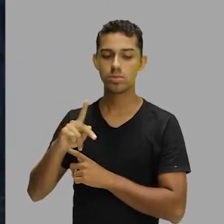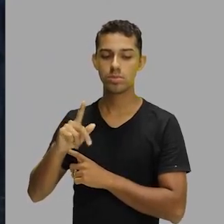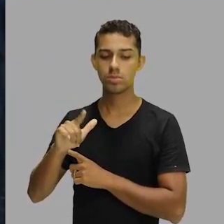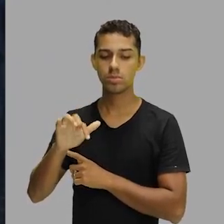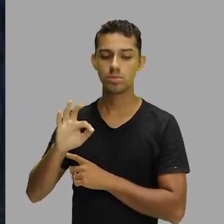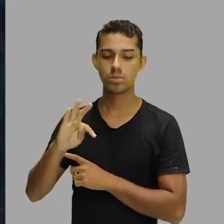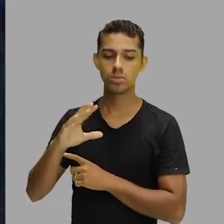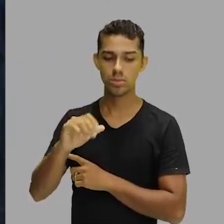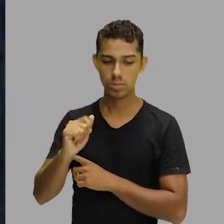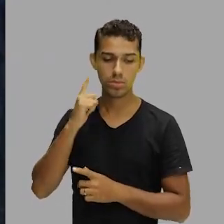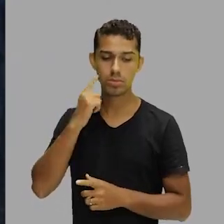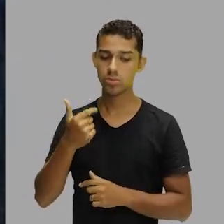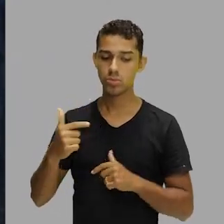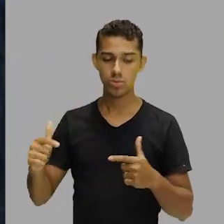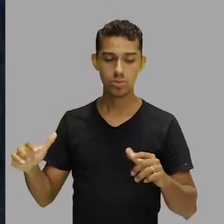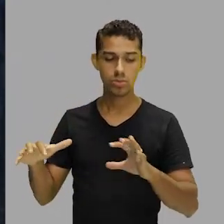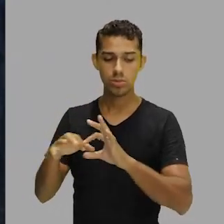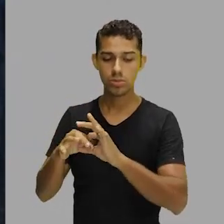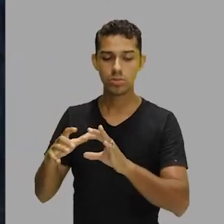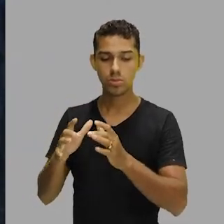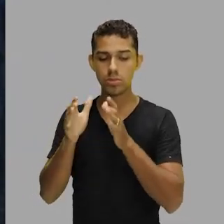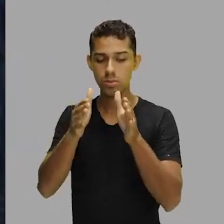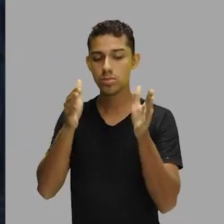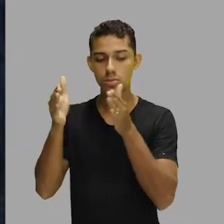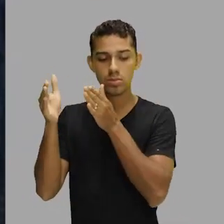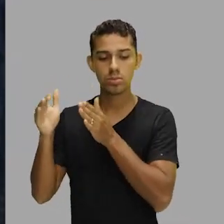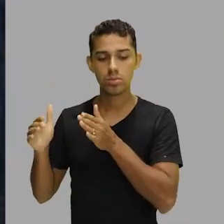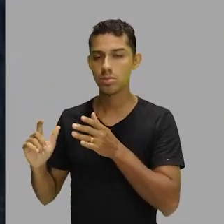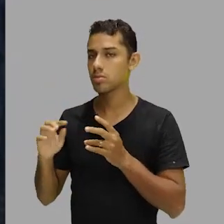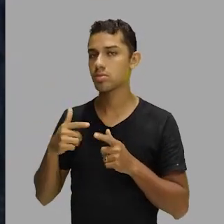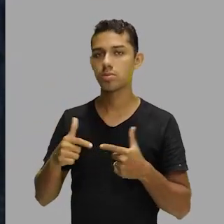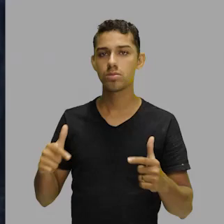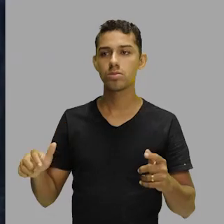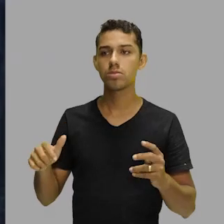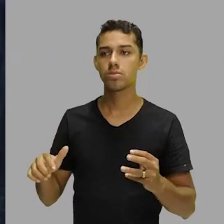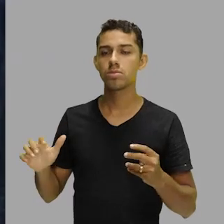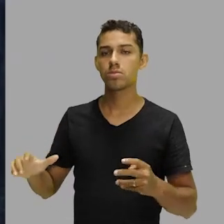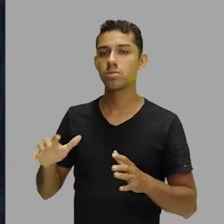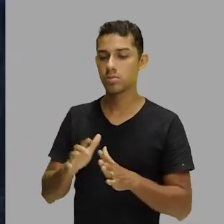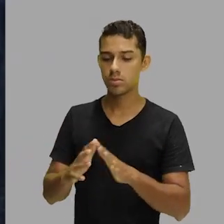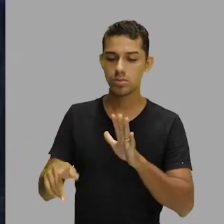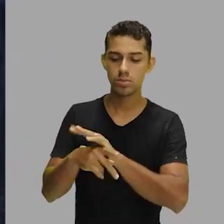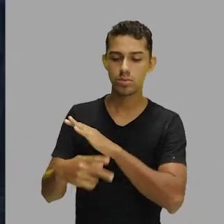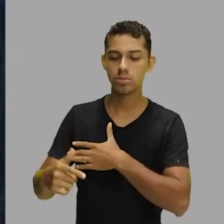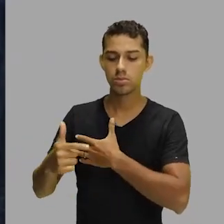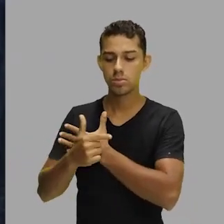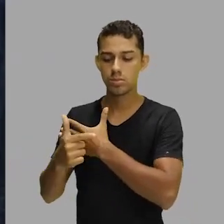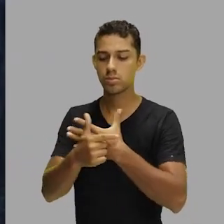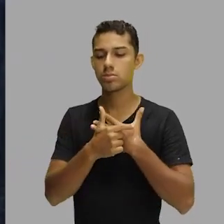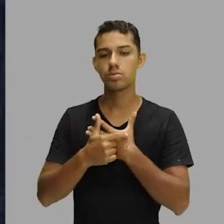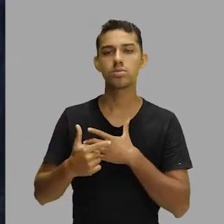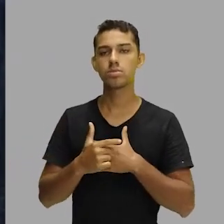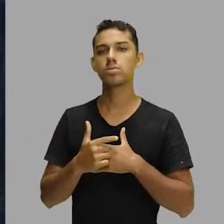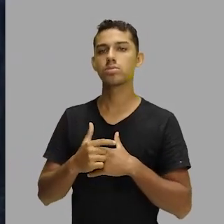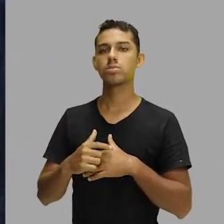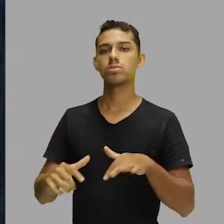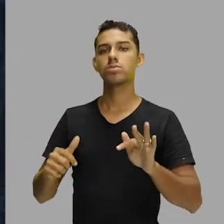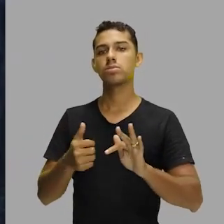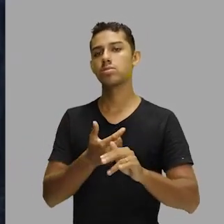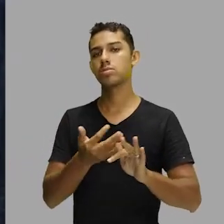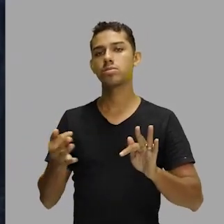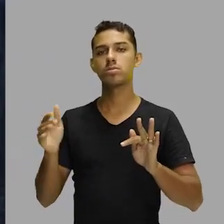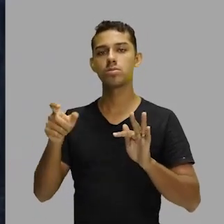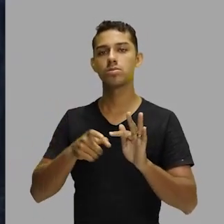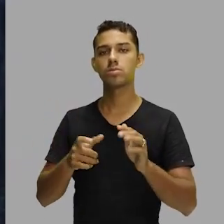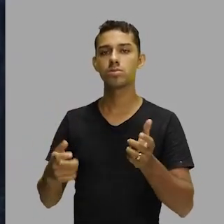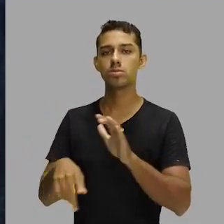tem compartimentos. Né? Esses compartimentos eles possuem funções definidas, no caso da